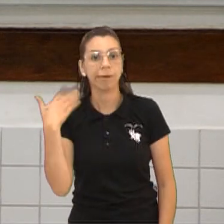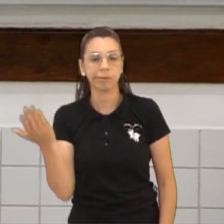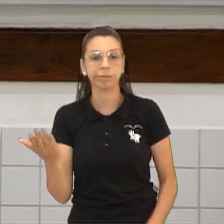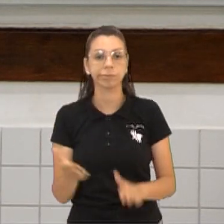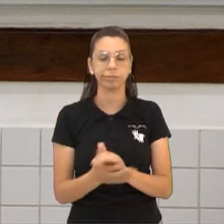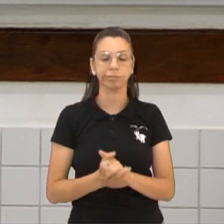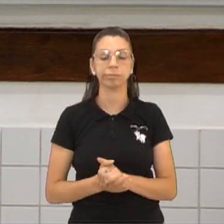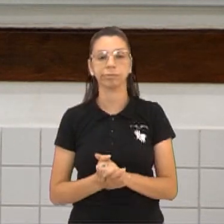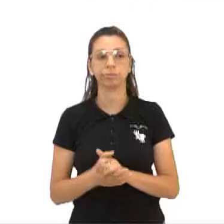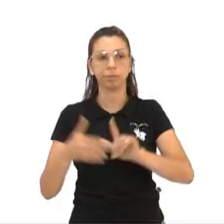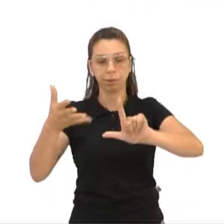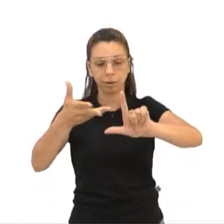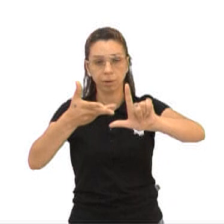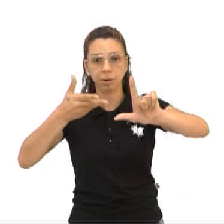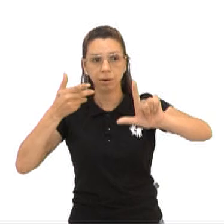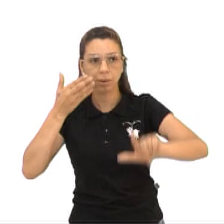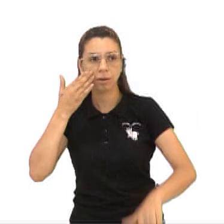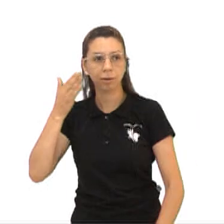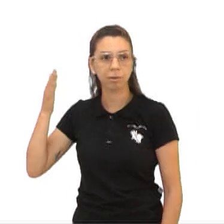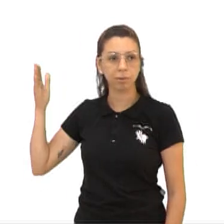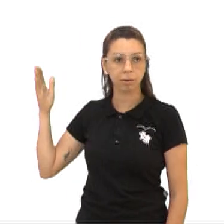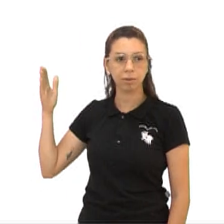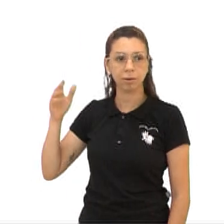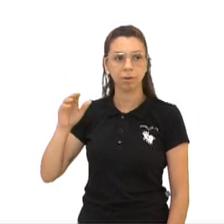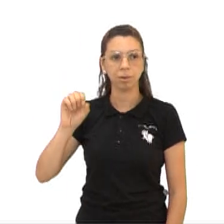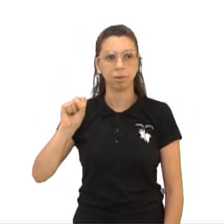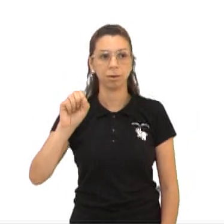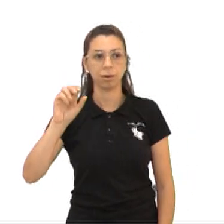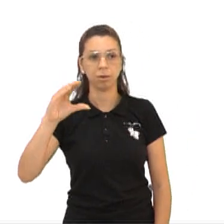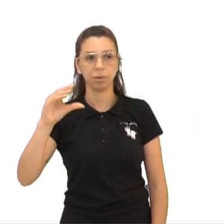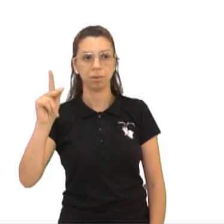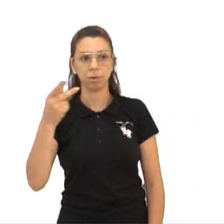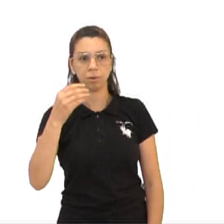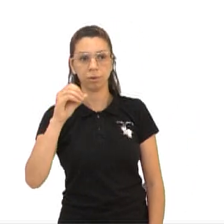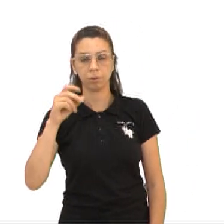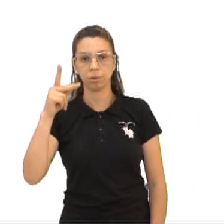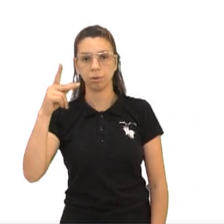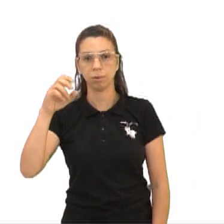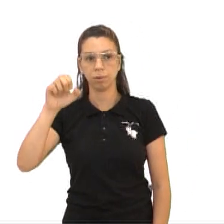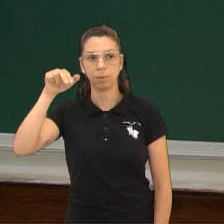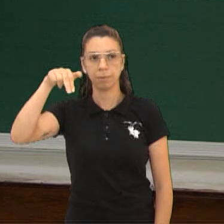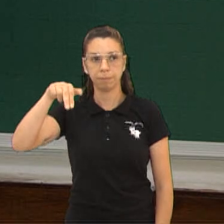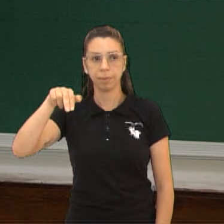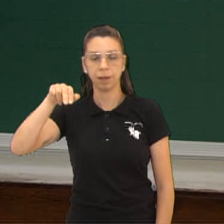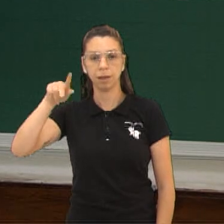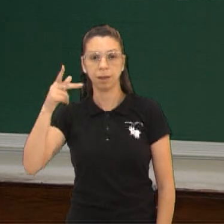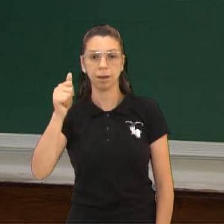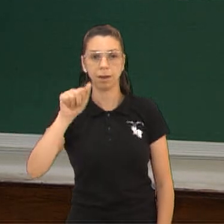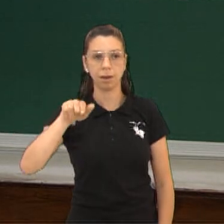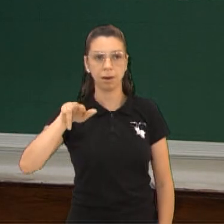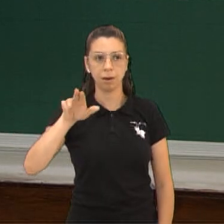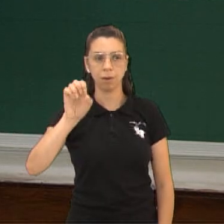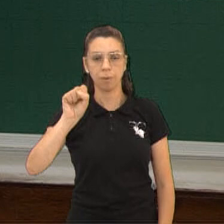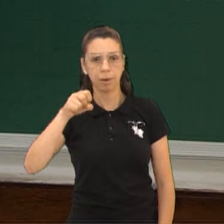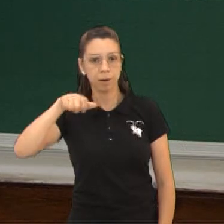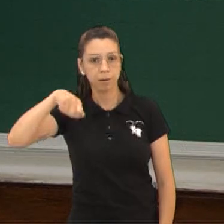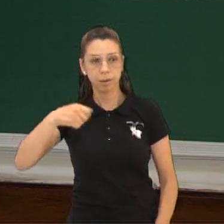A estética em Schopenhauer, aqui, que foi uma coisa que o professor Eloy Correia mencionou ali na fala